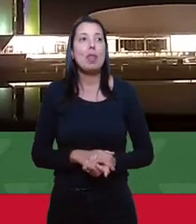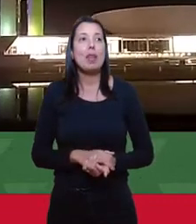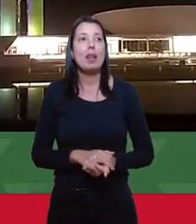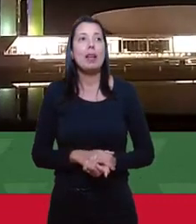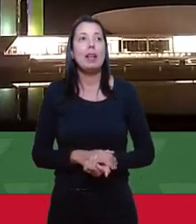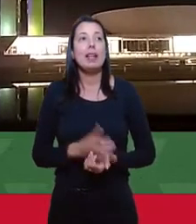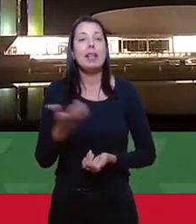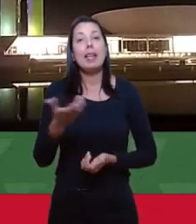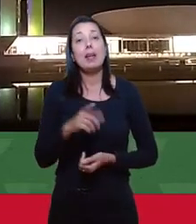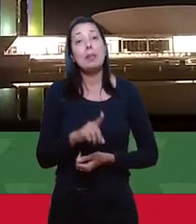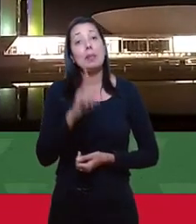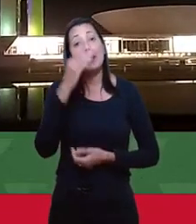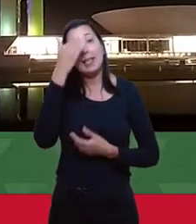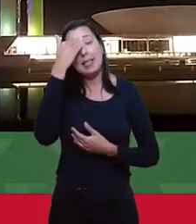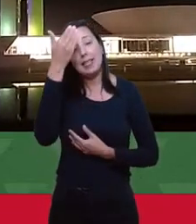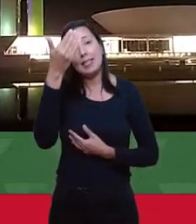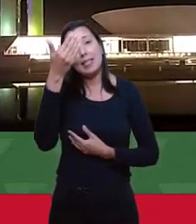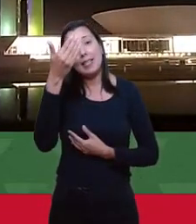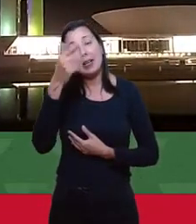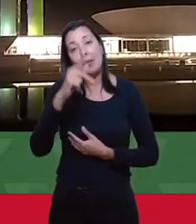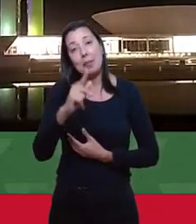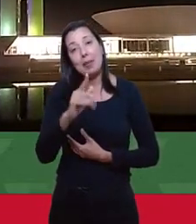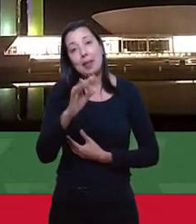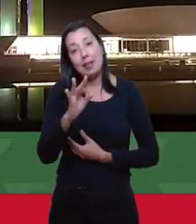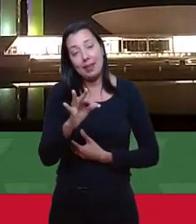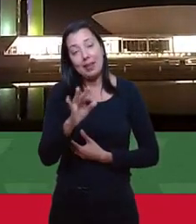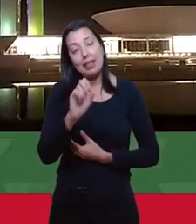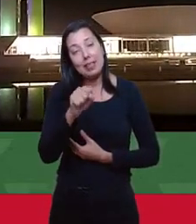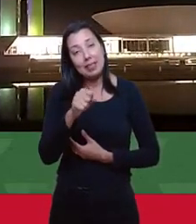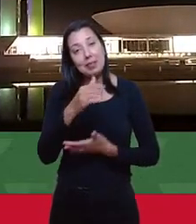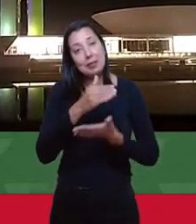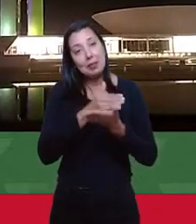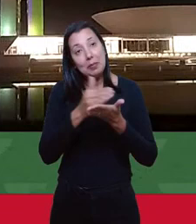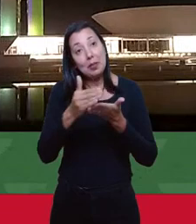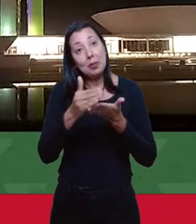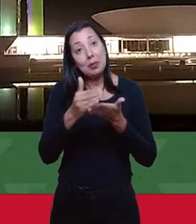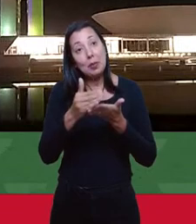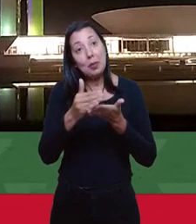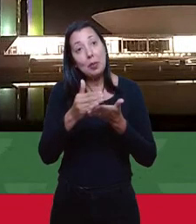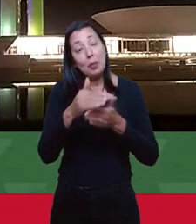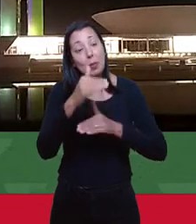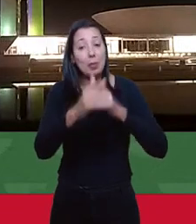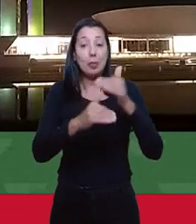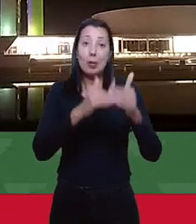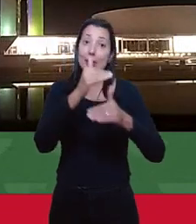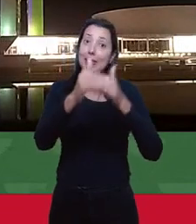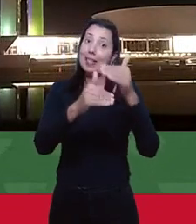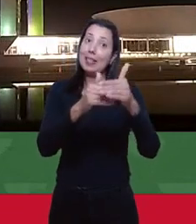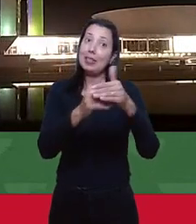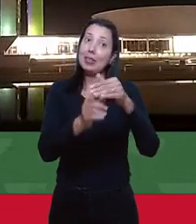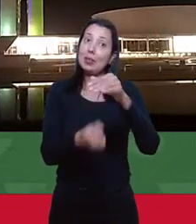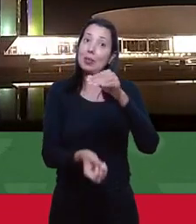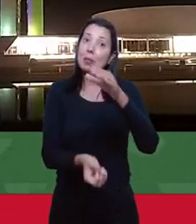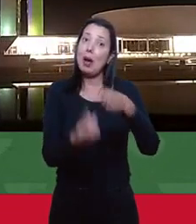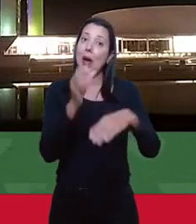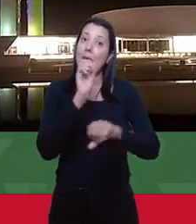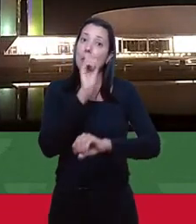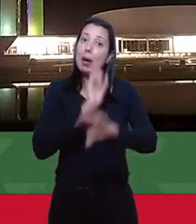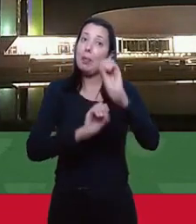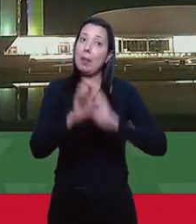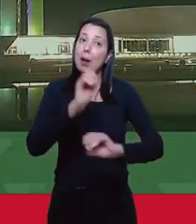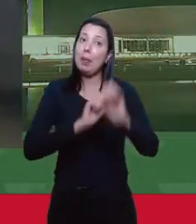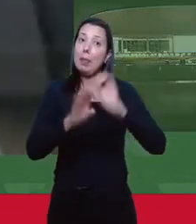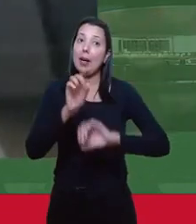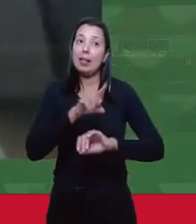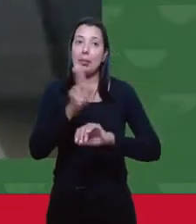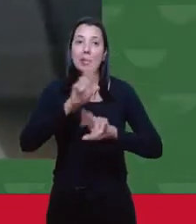Eu quero primeiro agradecer ao Partido dos Trabalhadores, né? A gente começou o processo de iluminação, né? Daqui a pouco ela